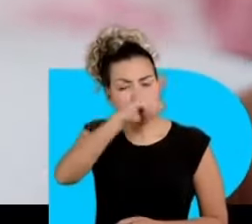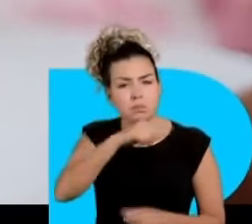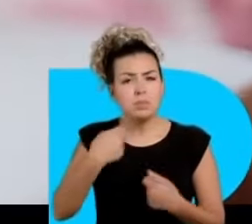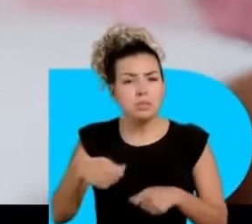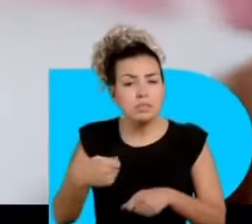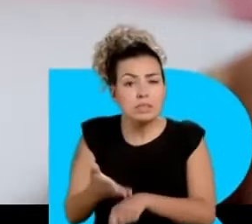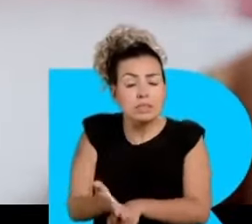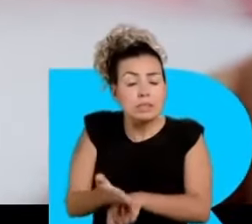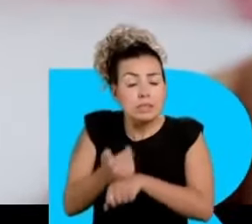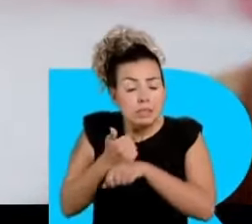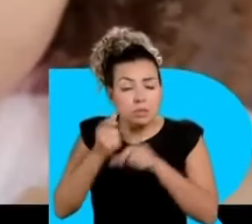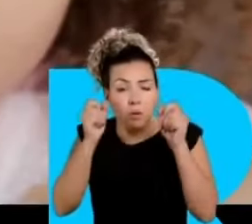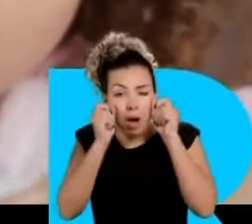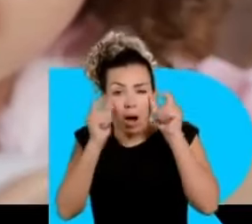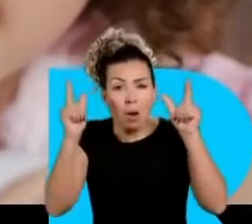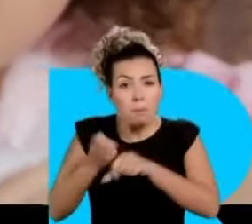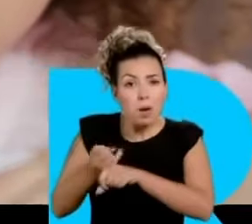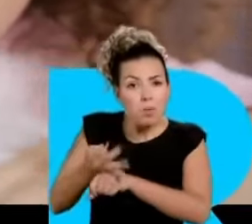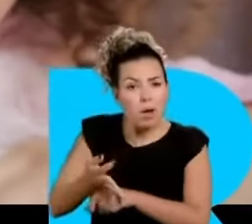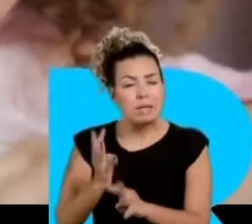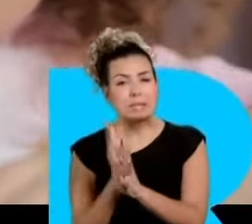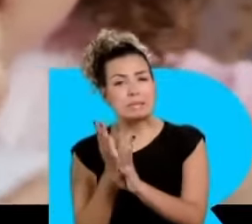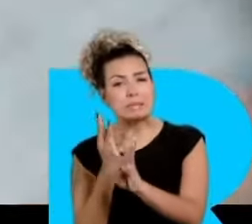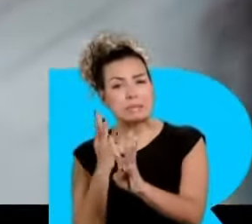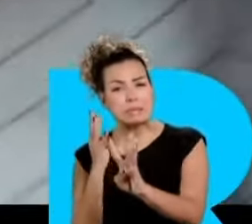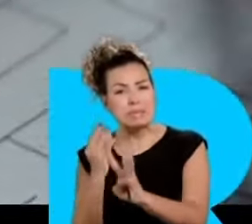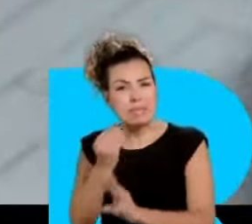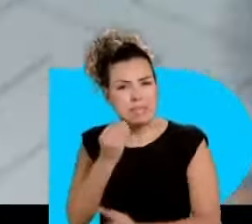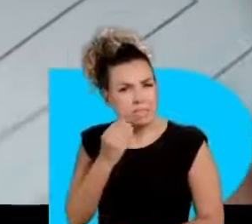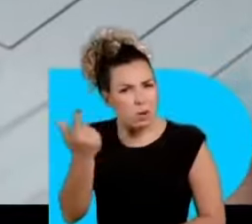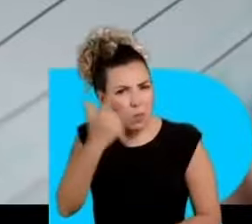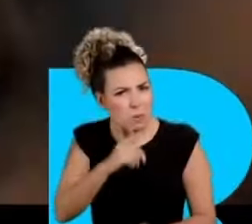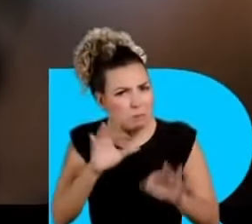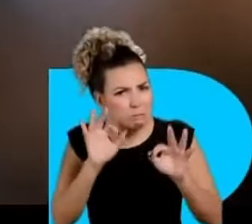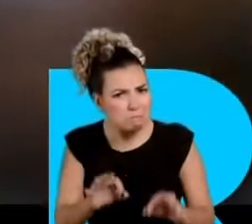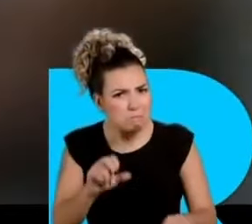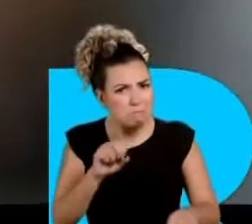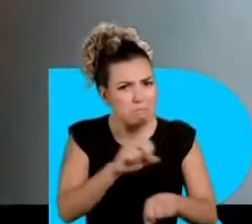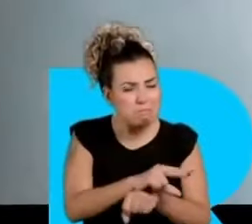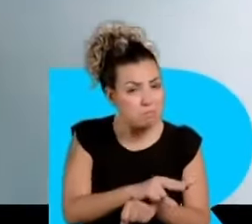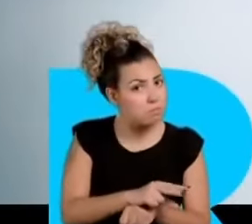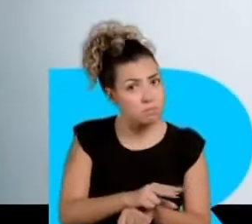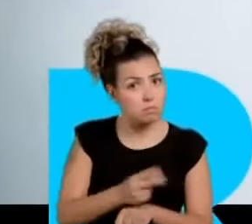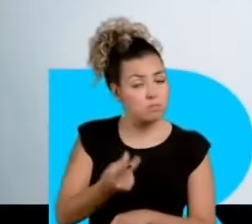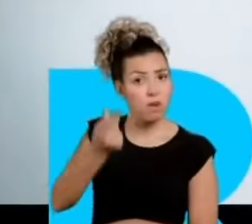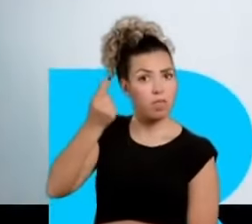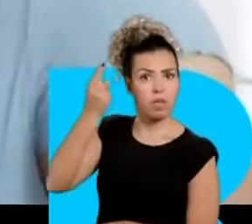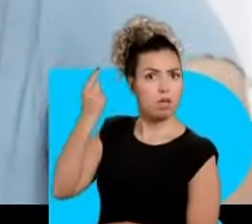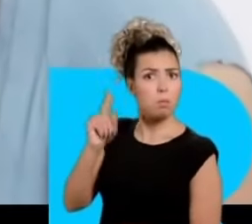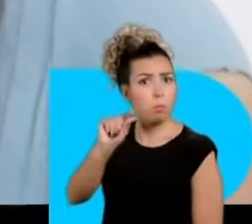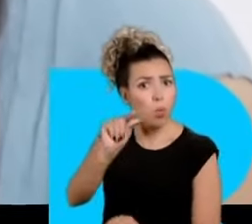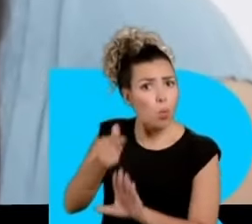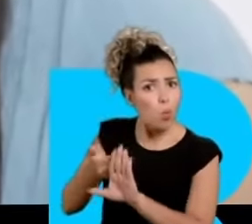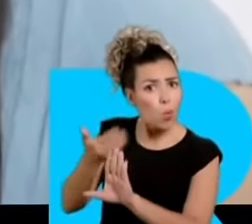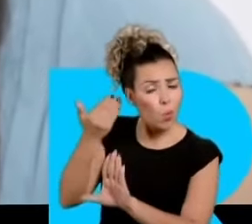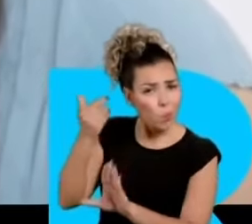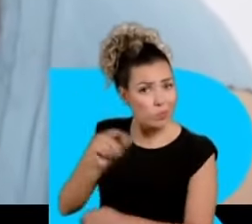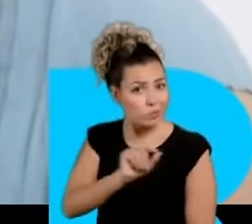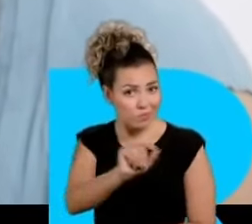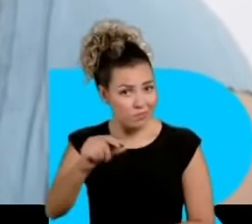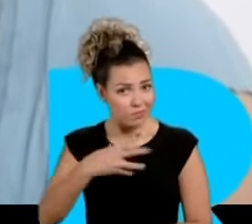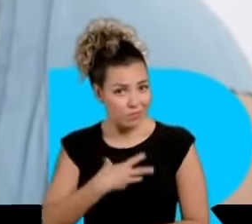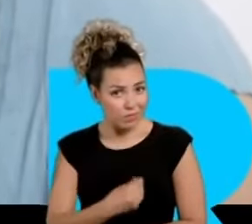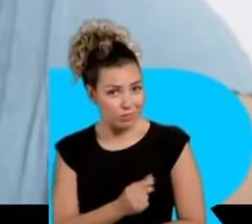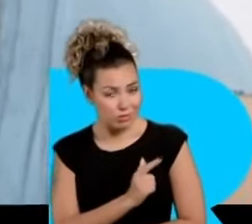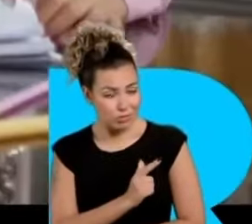de madrugada, enfrentar fila e sem saber se iam conseguir sair dali com a vaga. E não faz muito tempo isso não.